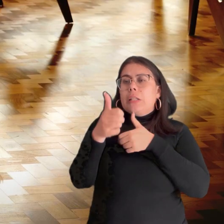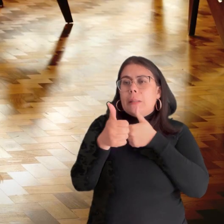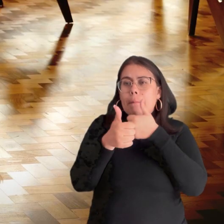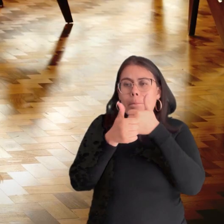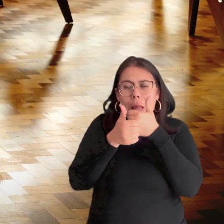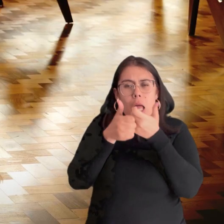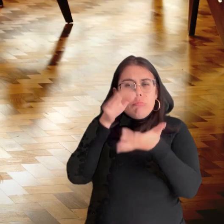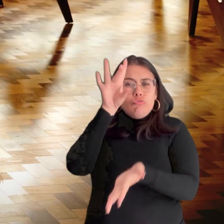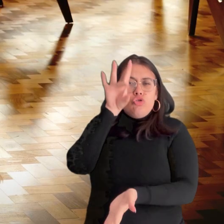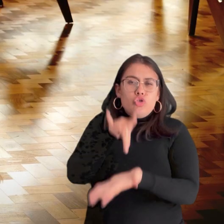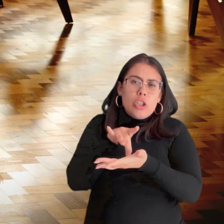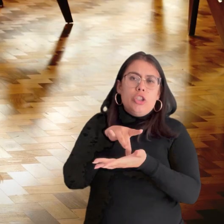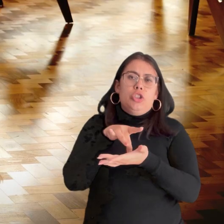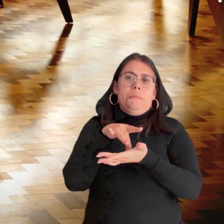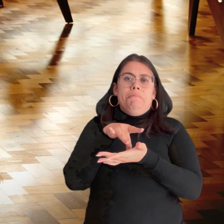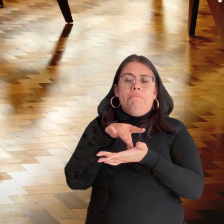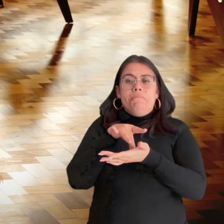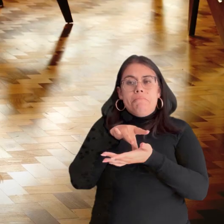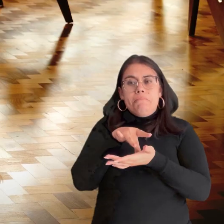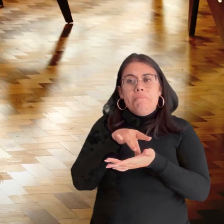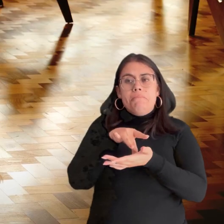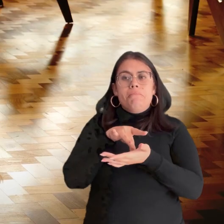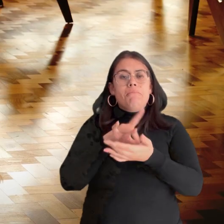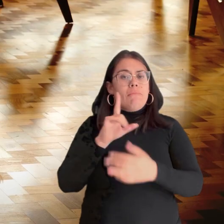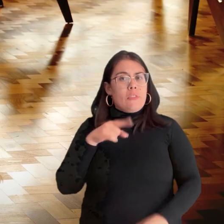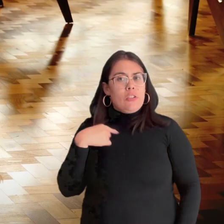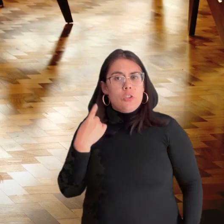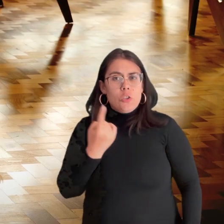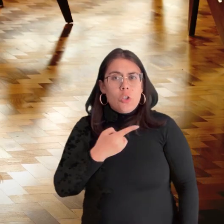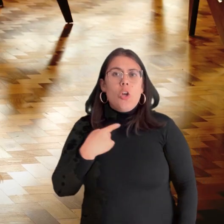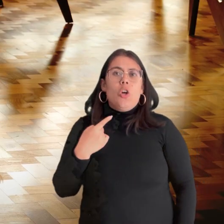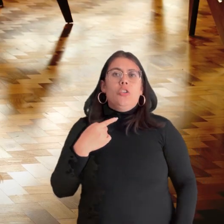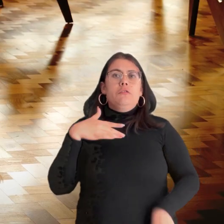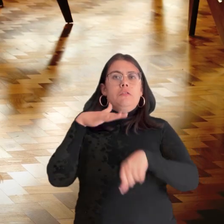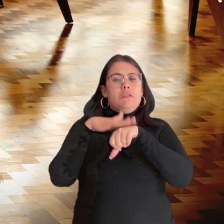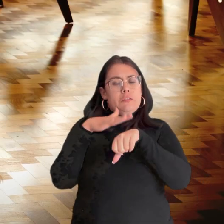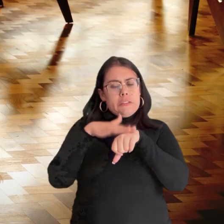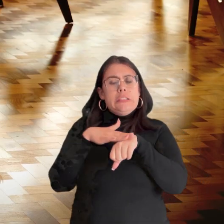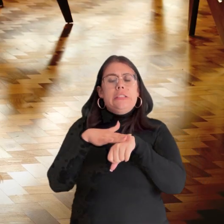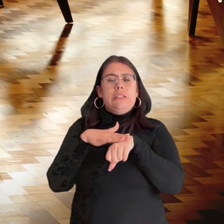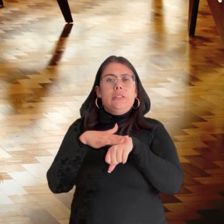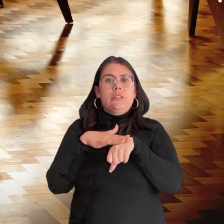gente logicamente fez isso, porém, há questões